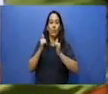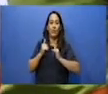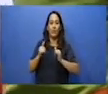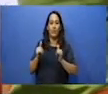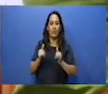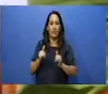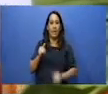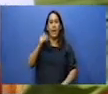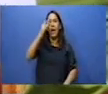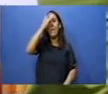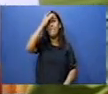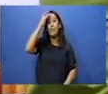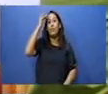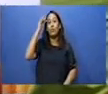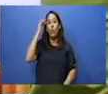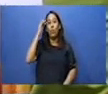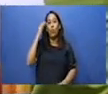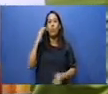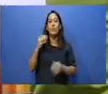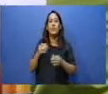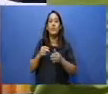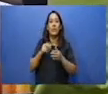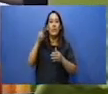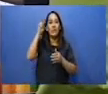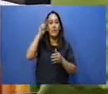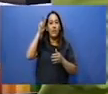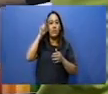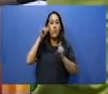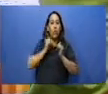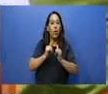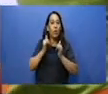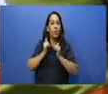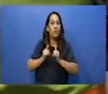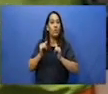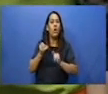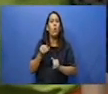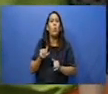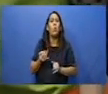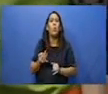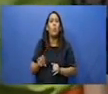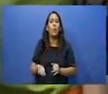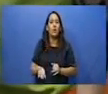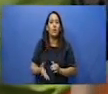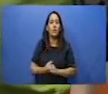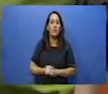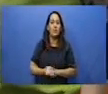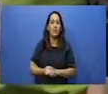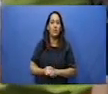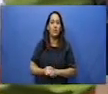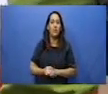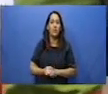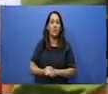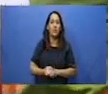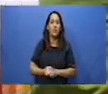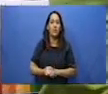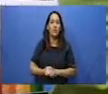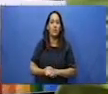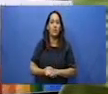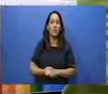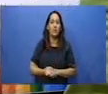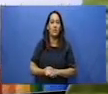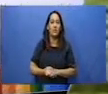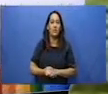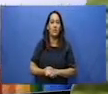há pessoas envolvidas nessa notícia? Quantas? Há diferentes pontos de